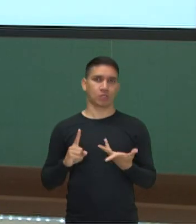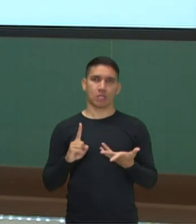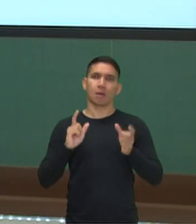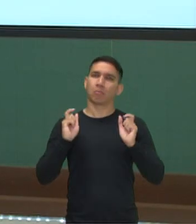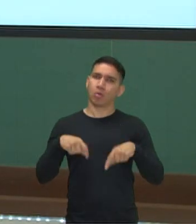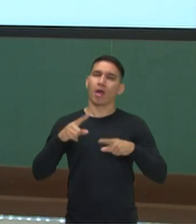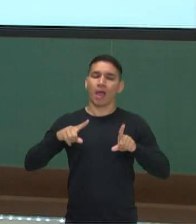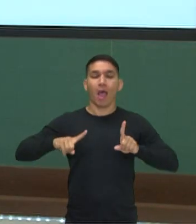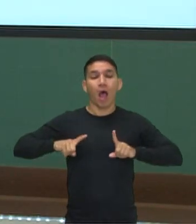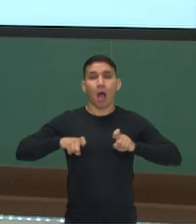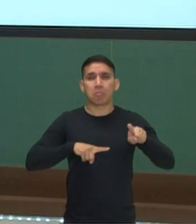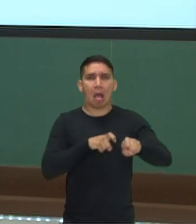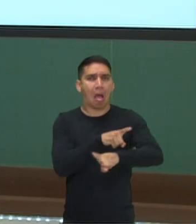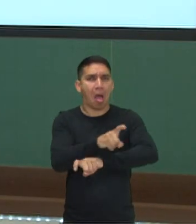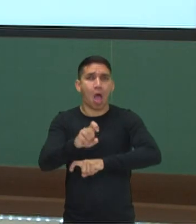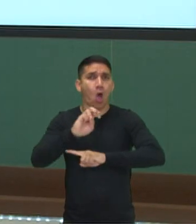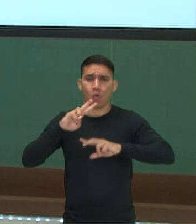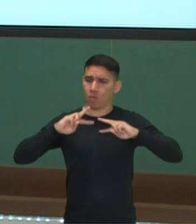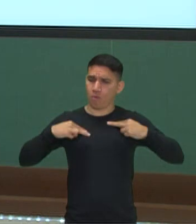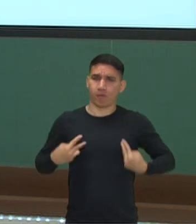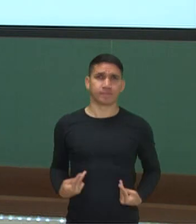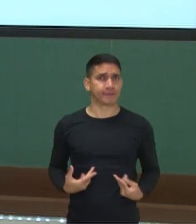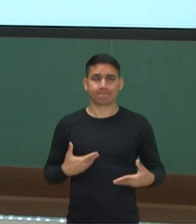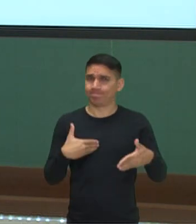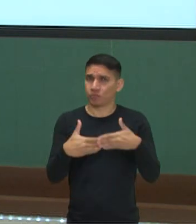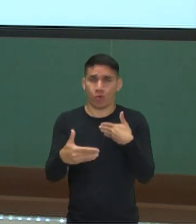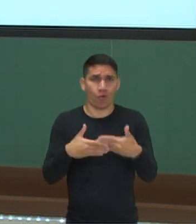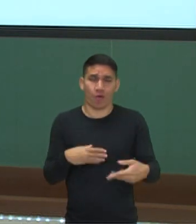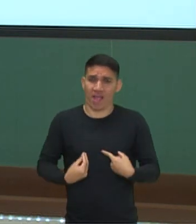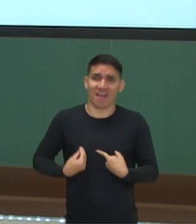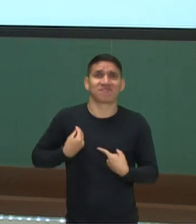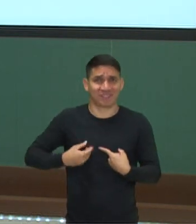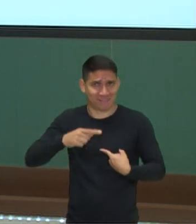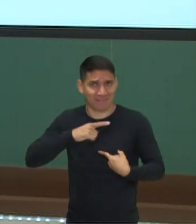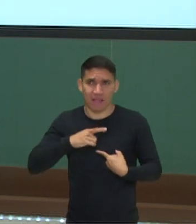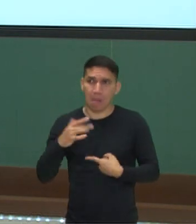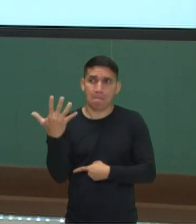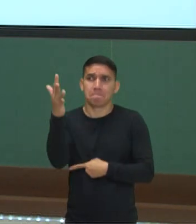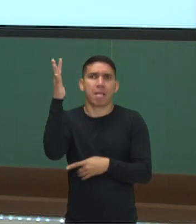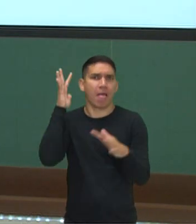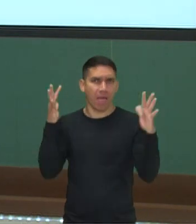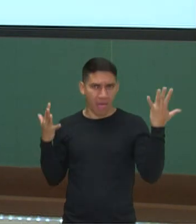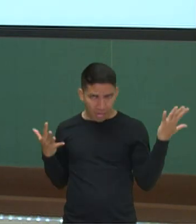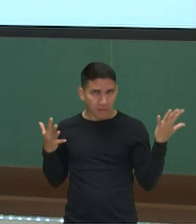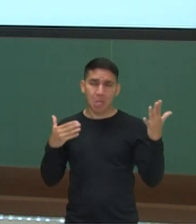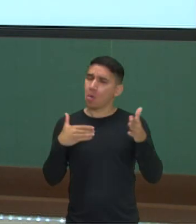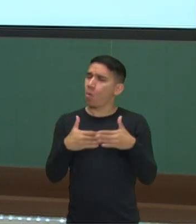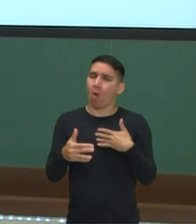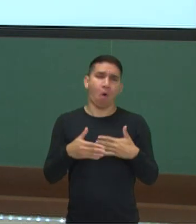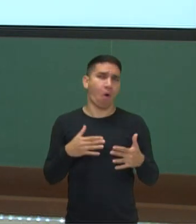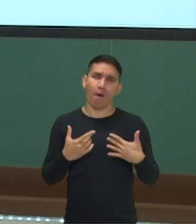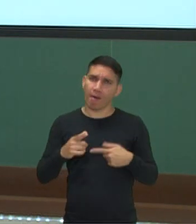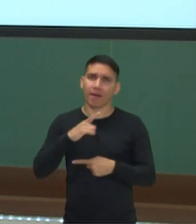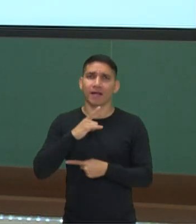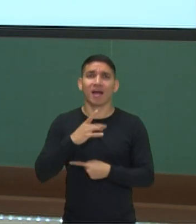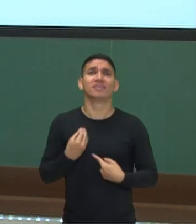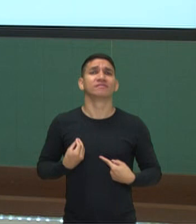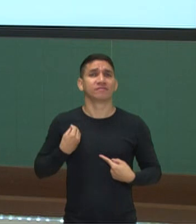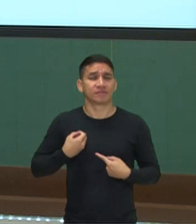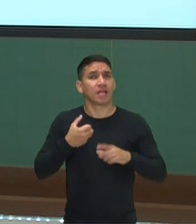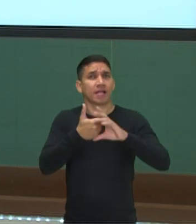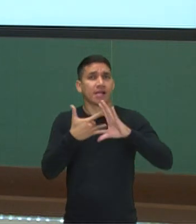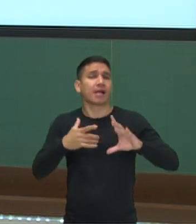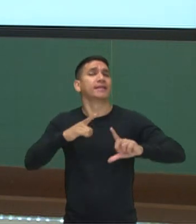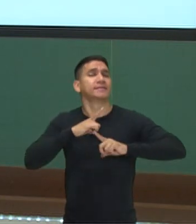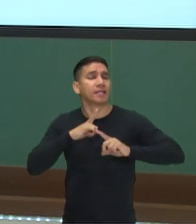uma bactéria, seja um humano, qualquer ser vivo, plantas, tá? Qualquer ser vivo tem essa